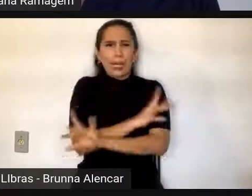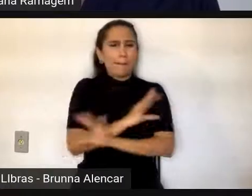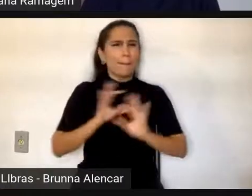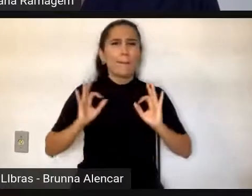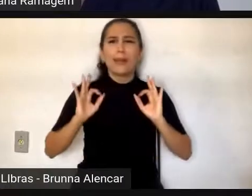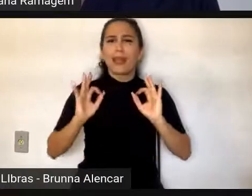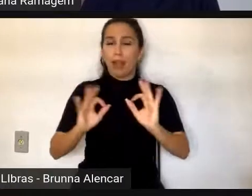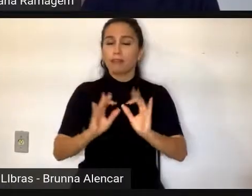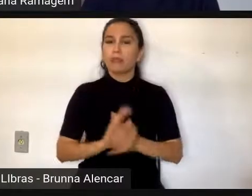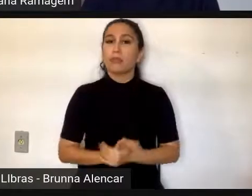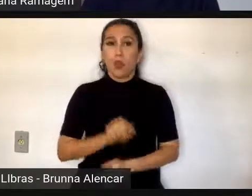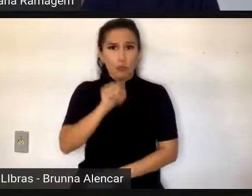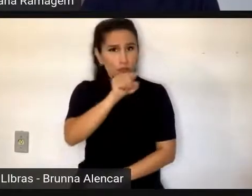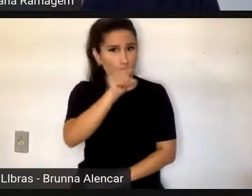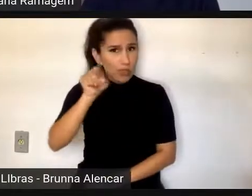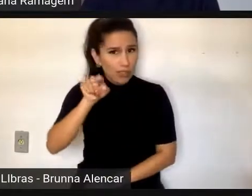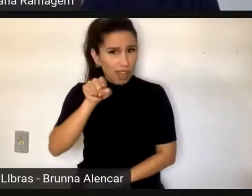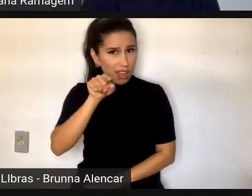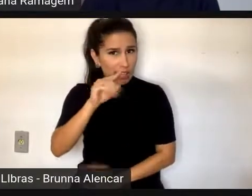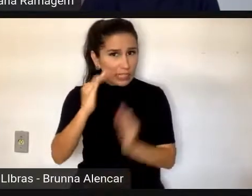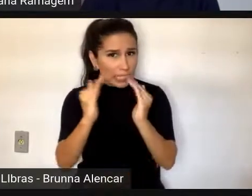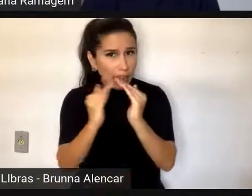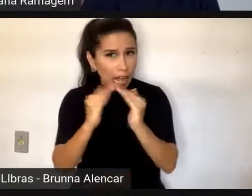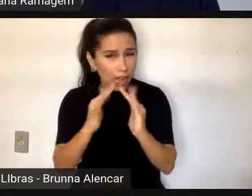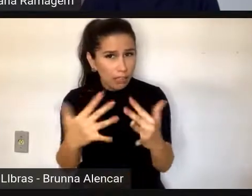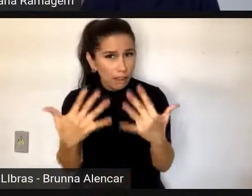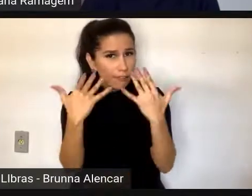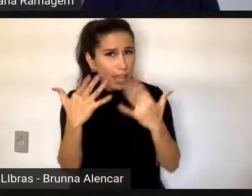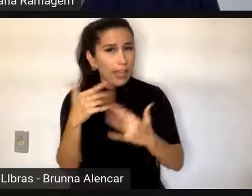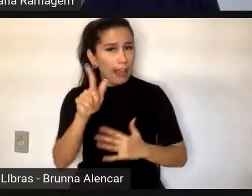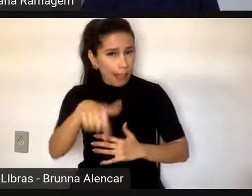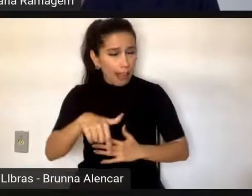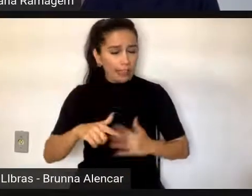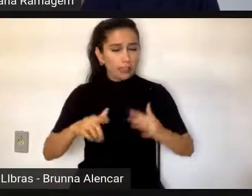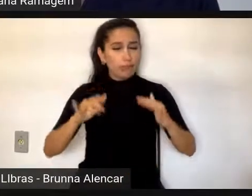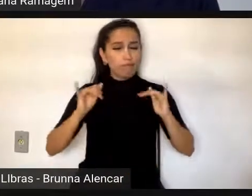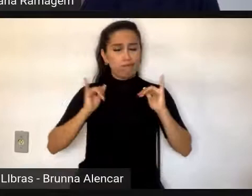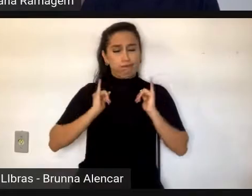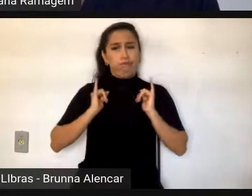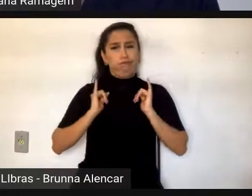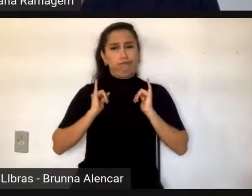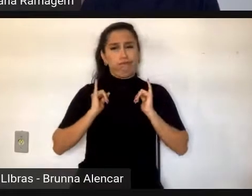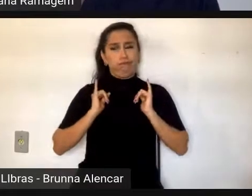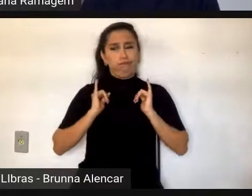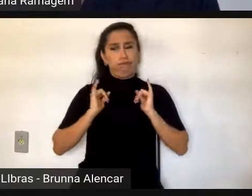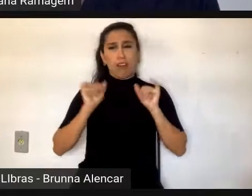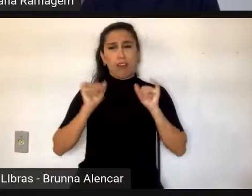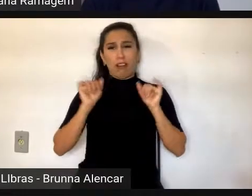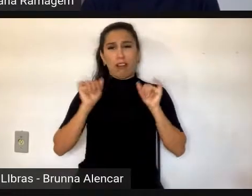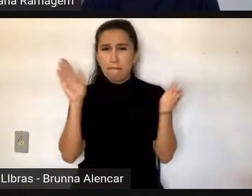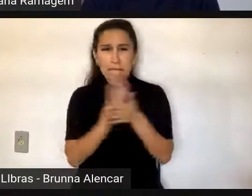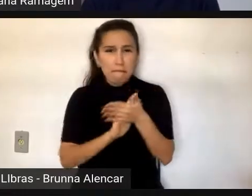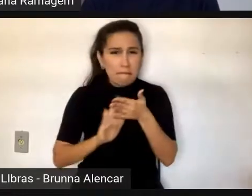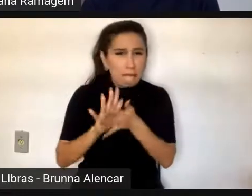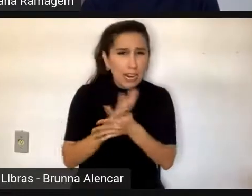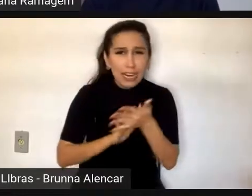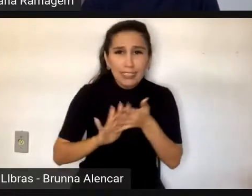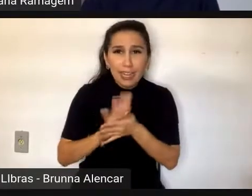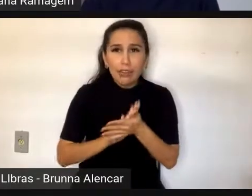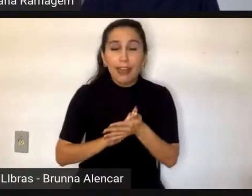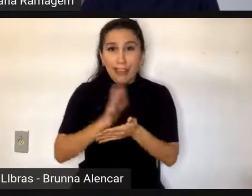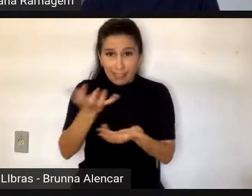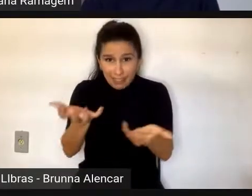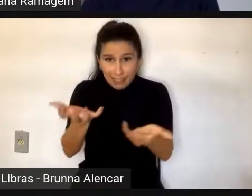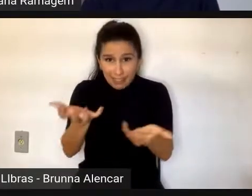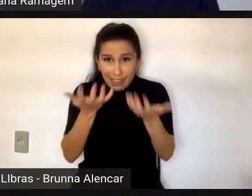você é sedentário, se você está há muito tempo parado e quer começar a fazer uma prática, aproveite